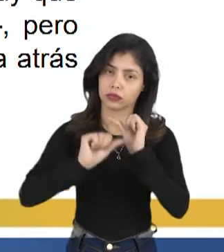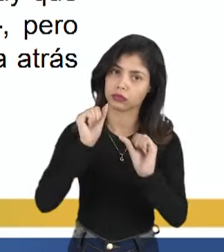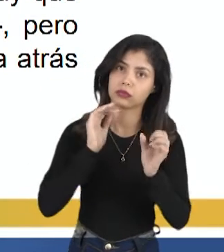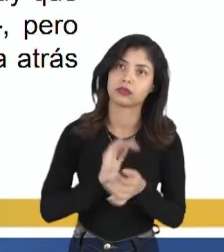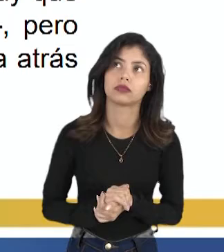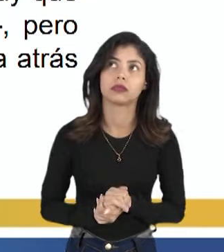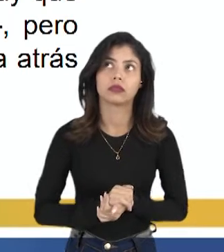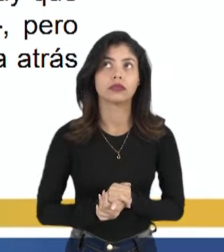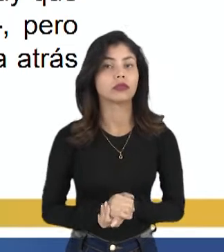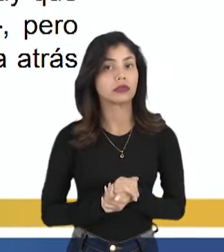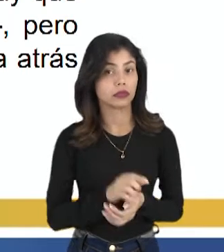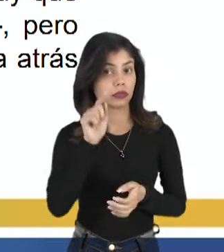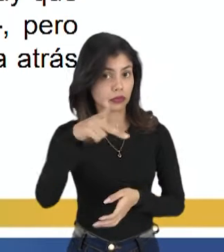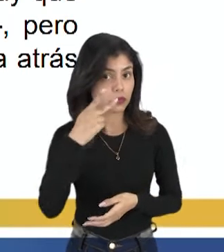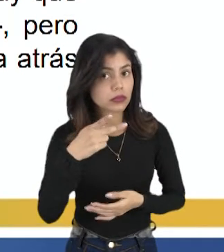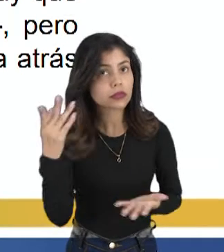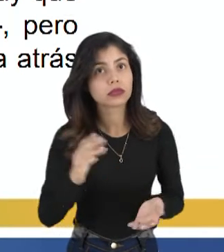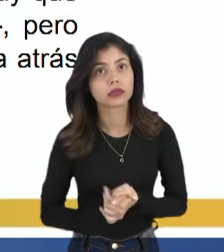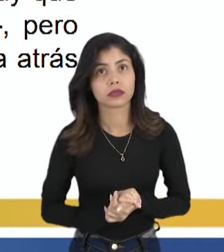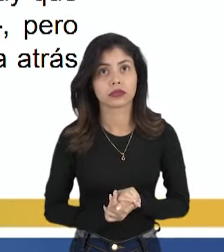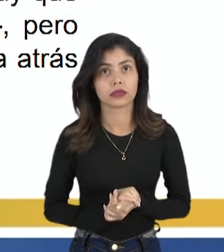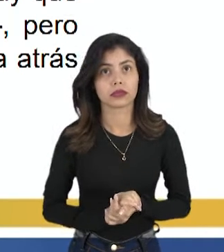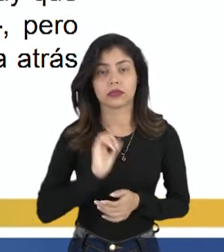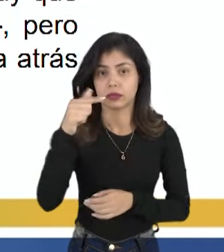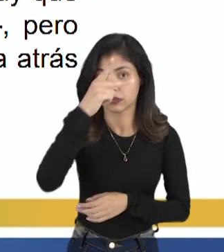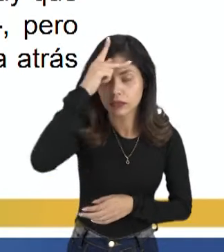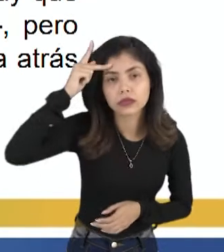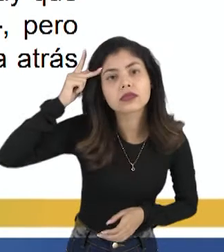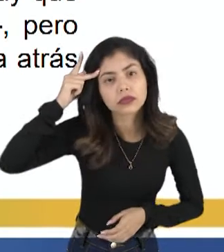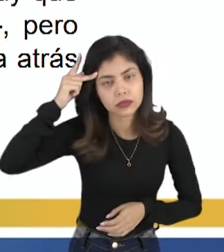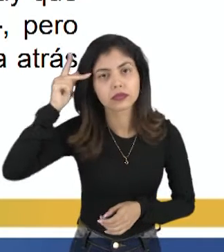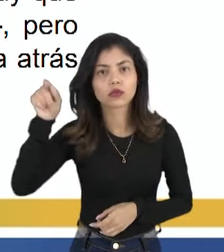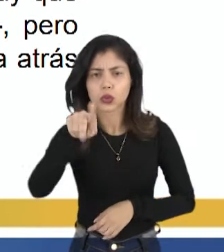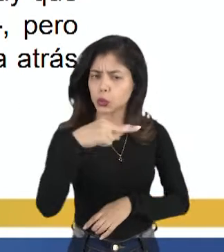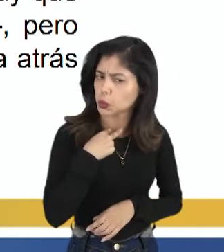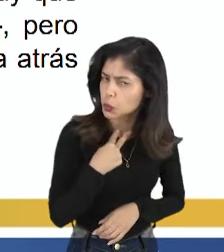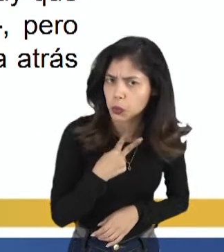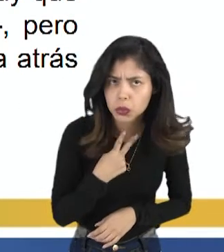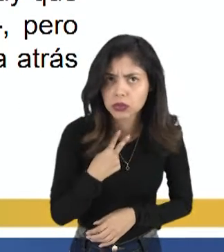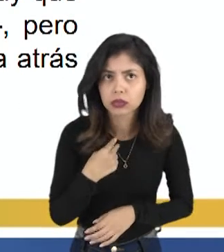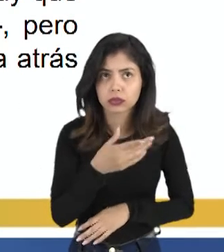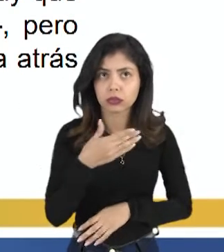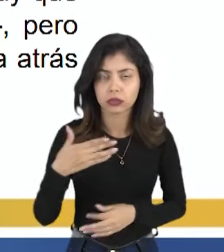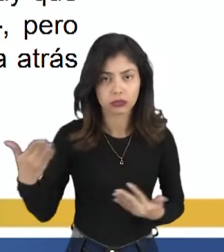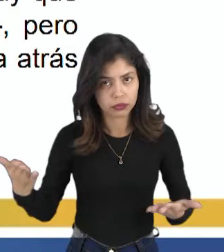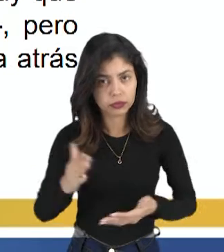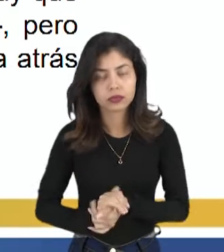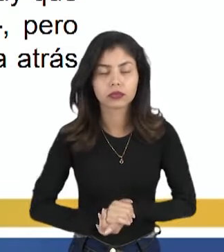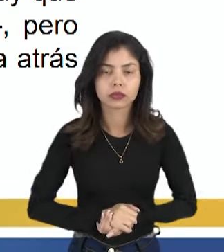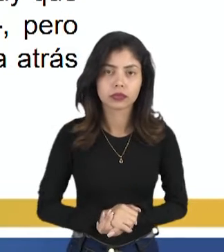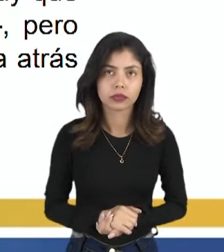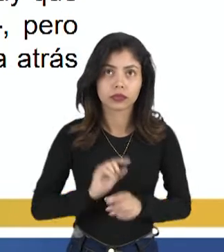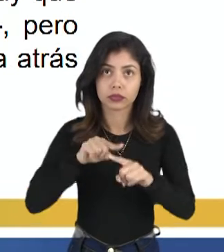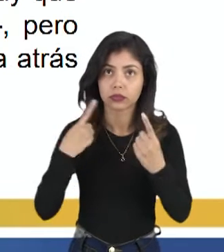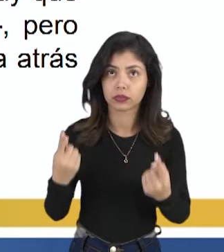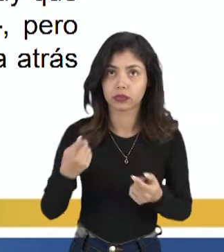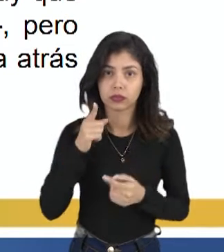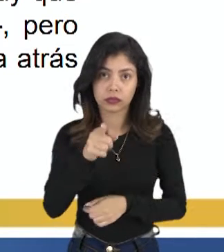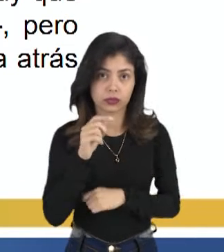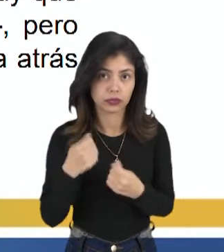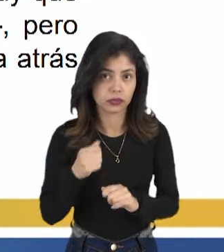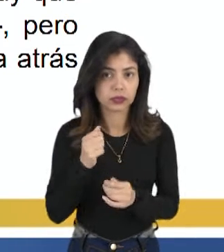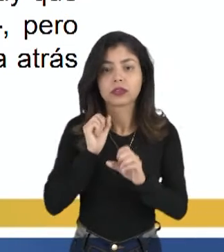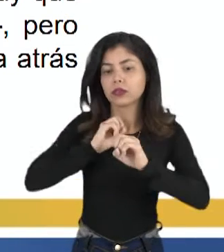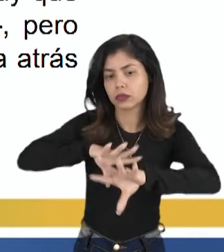troca. Eles dizem, para as pessoas, você não pode dar o peixe, né? Porém, você tem